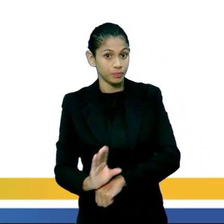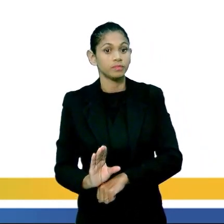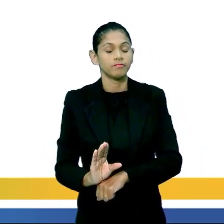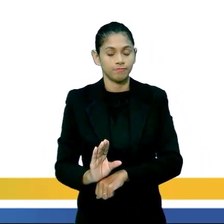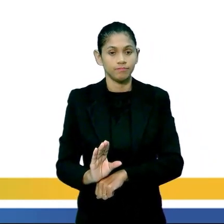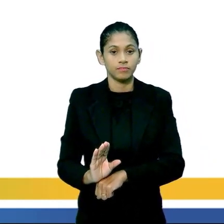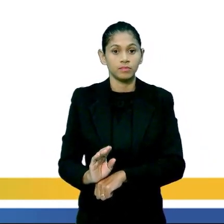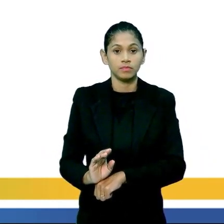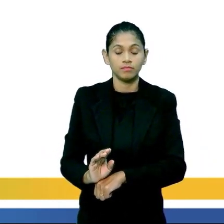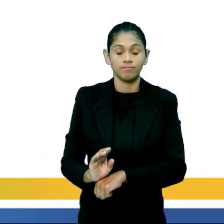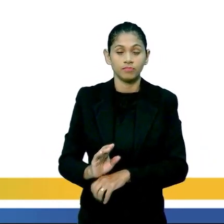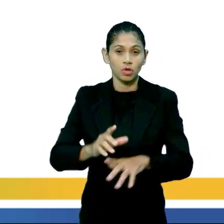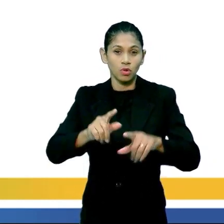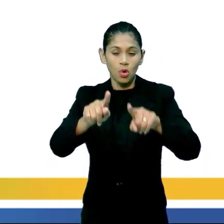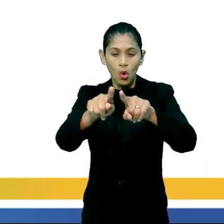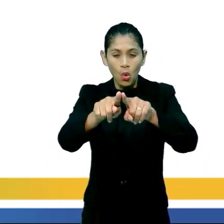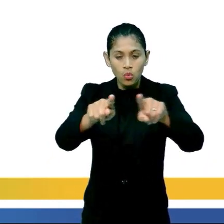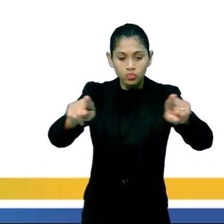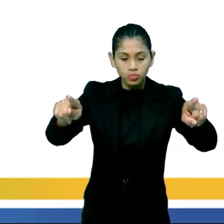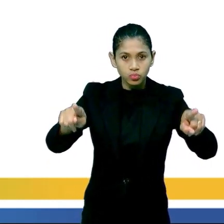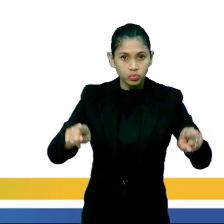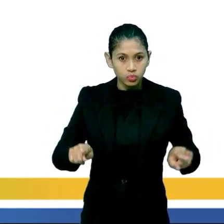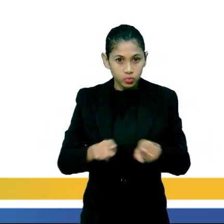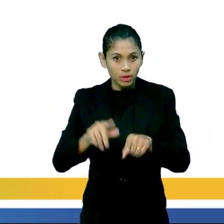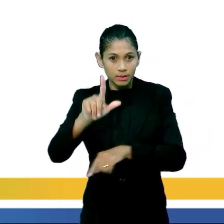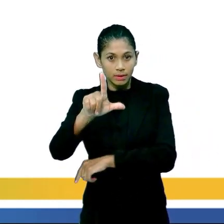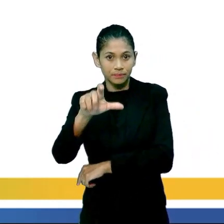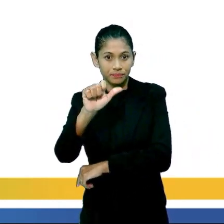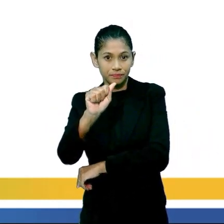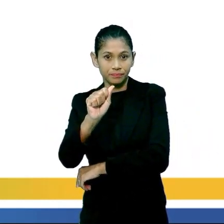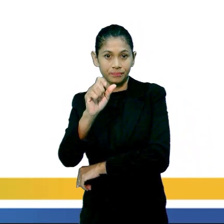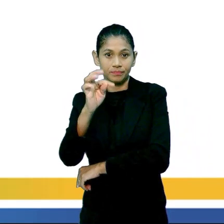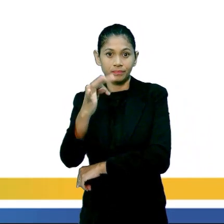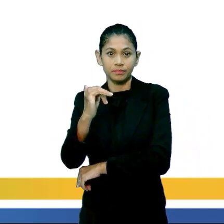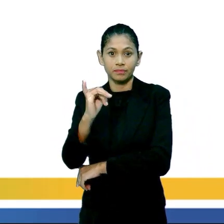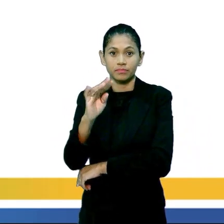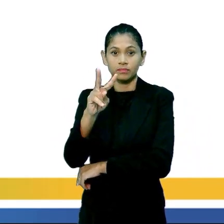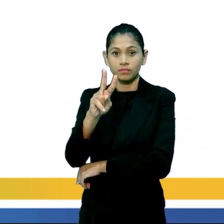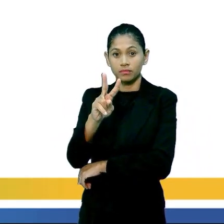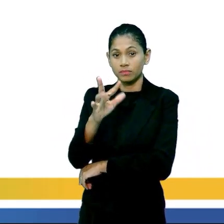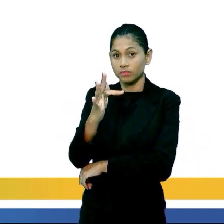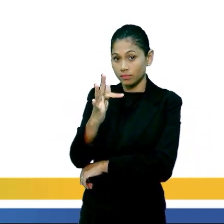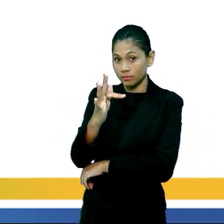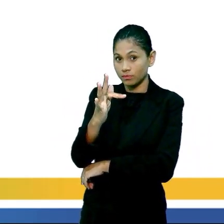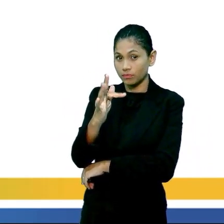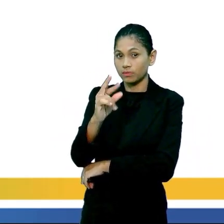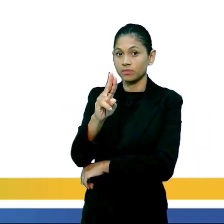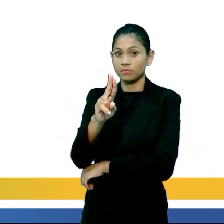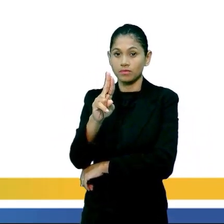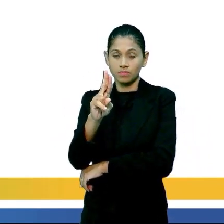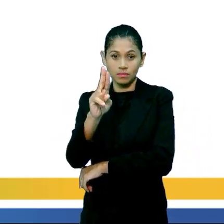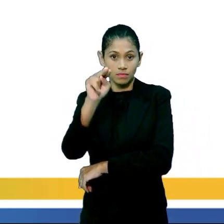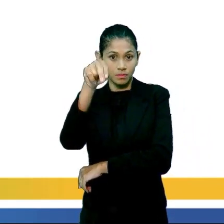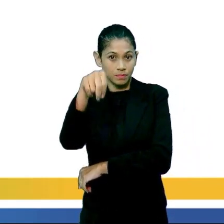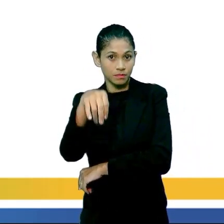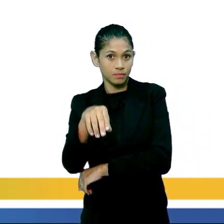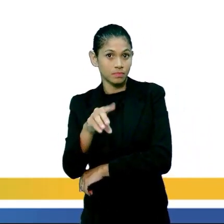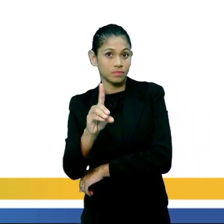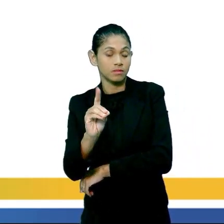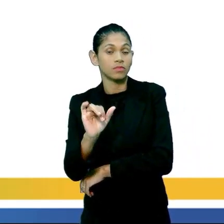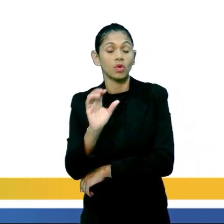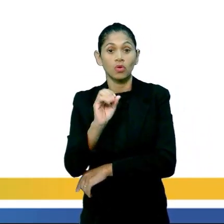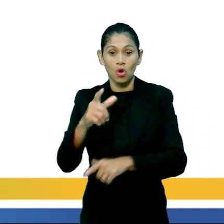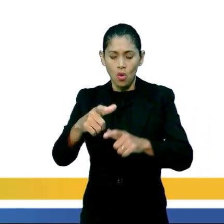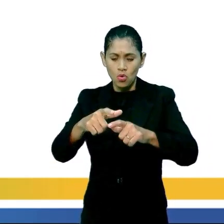latifúndio, que é uma grande extensão de terra, né, grandes extensões de terra, e o uso da mão de obra escrava, que inicialmente foi indígena e